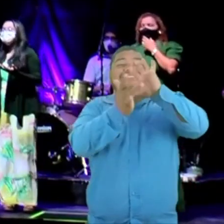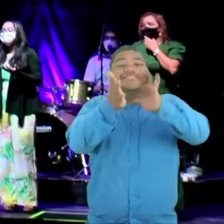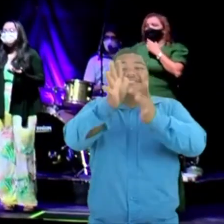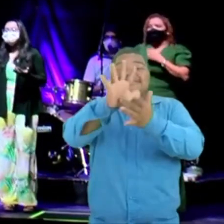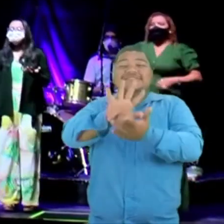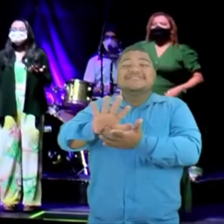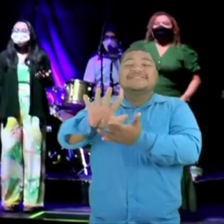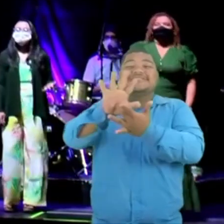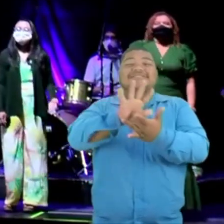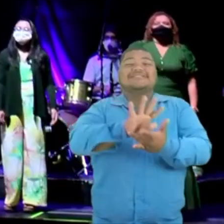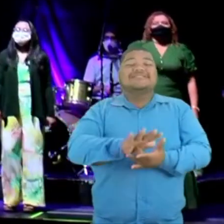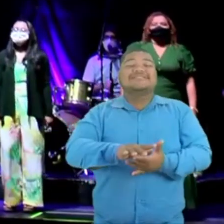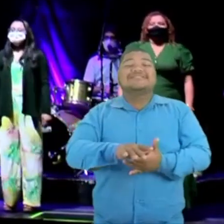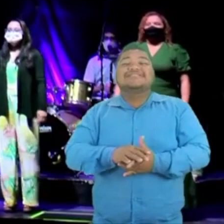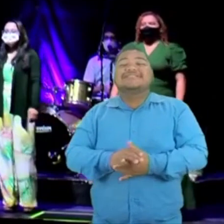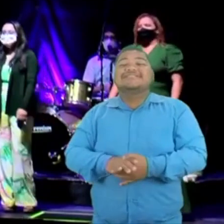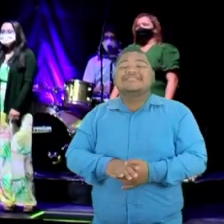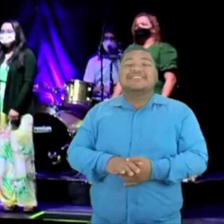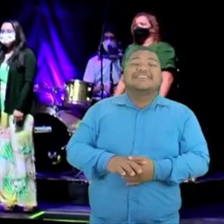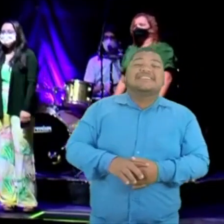Jesus, Jesus,